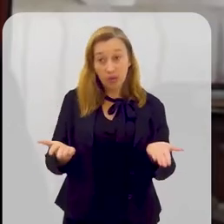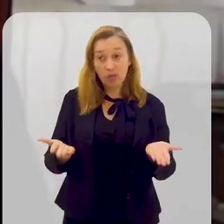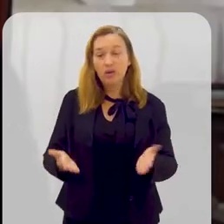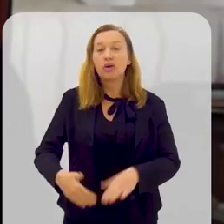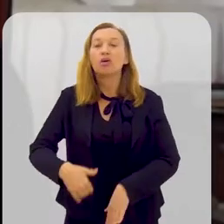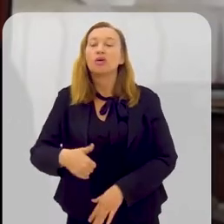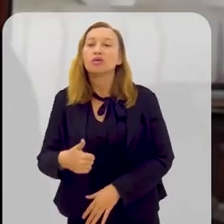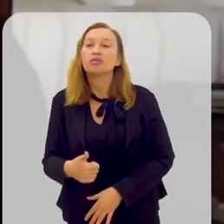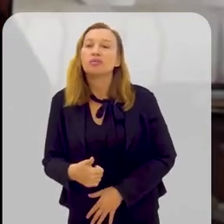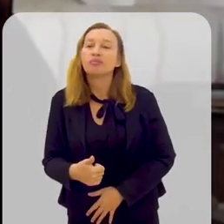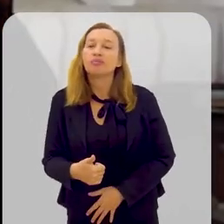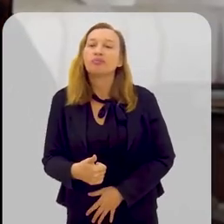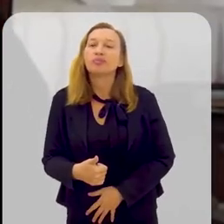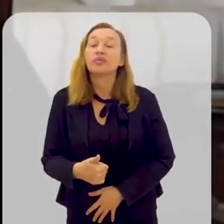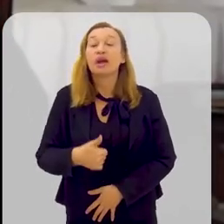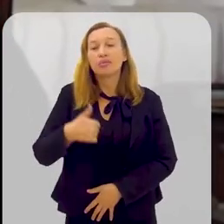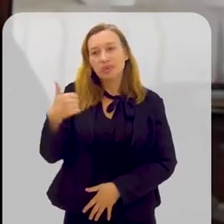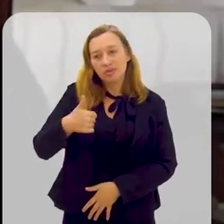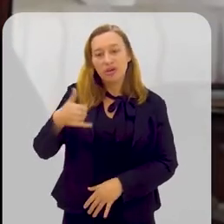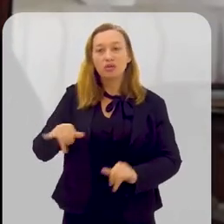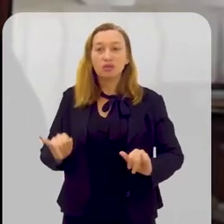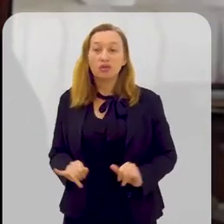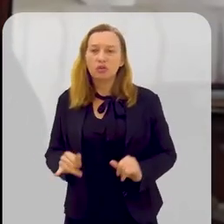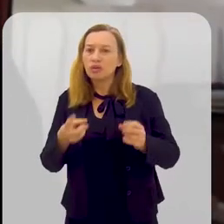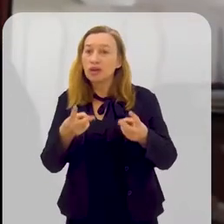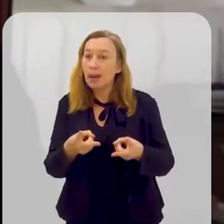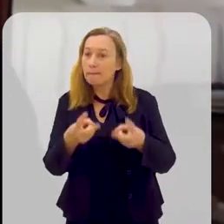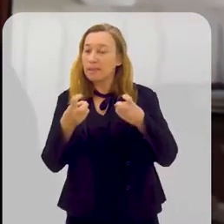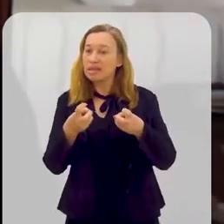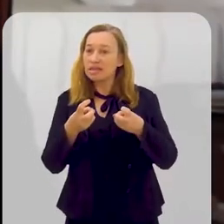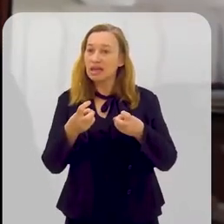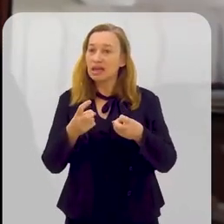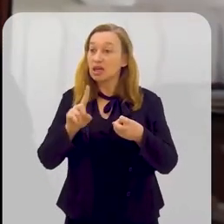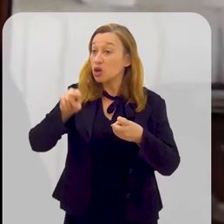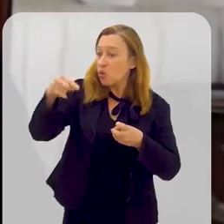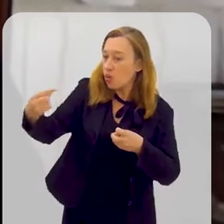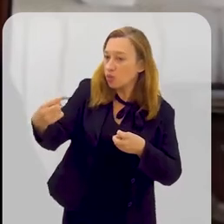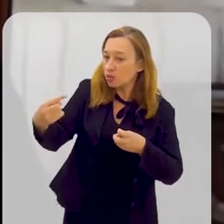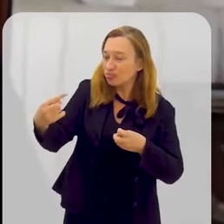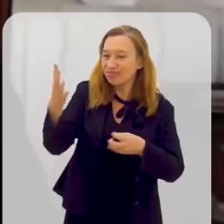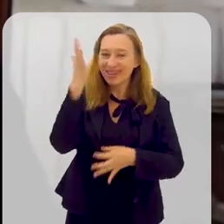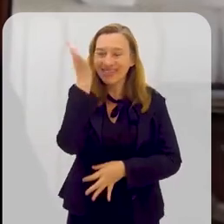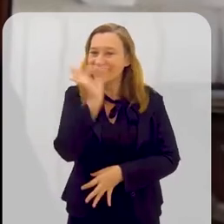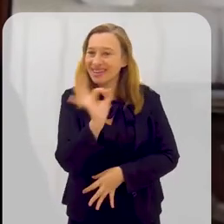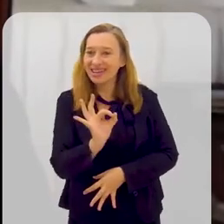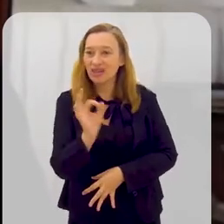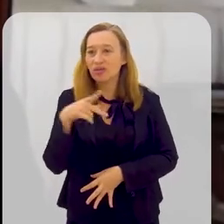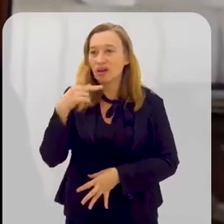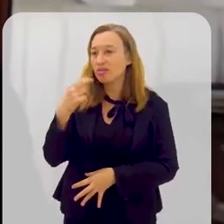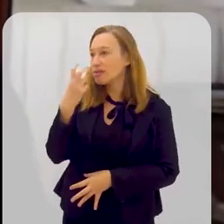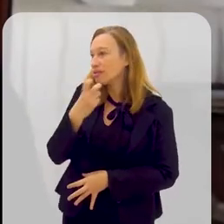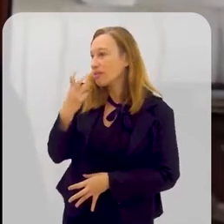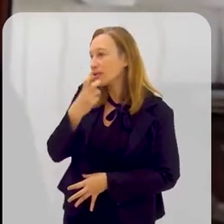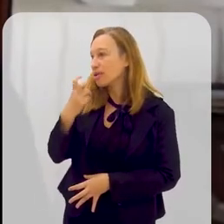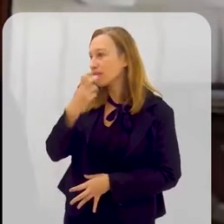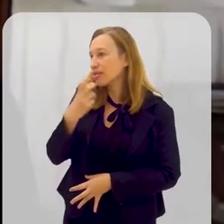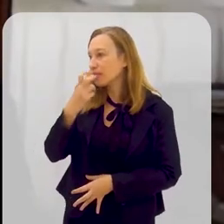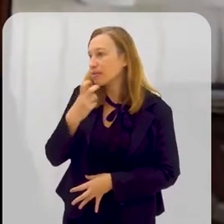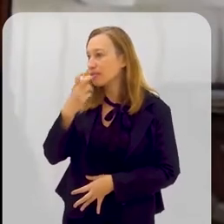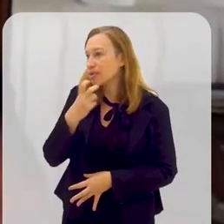então a primeira a primeira dor é quando ela percebe que o outro não é está entendendo quando ela